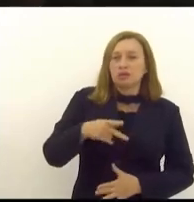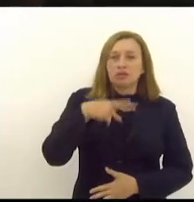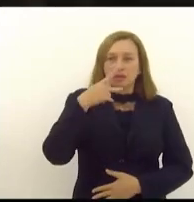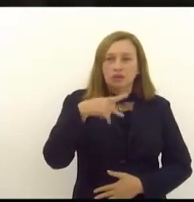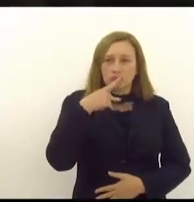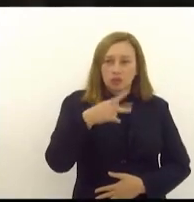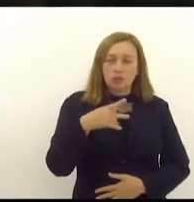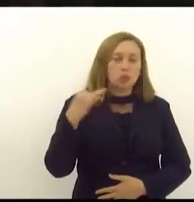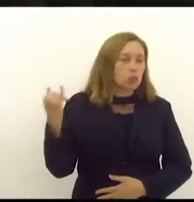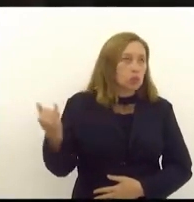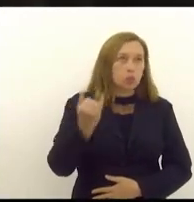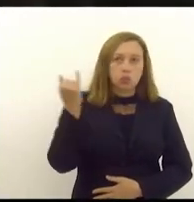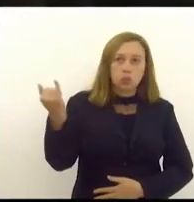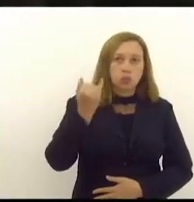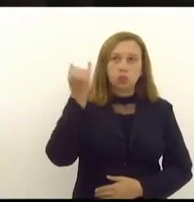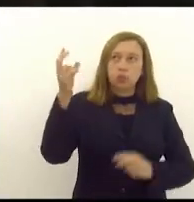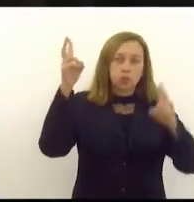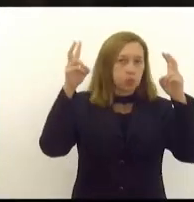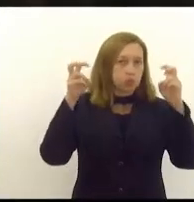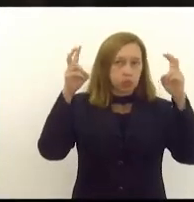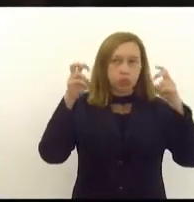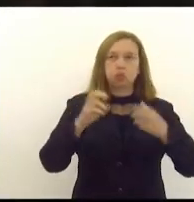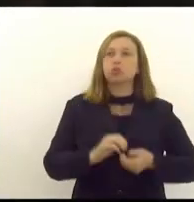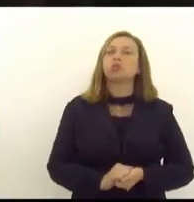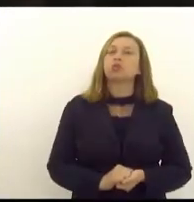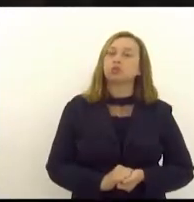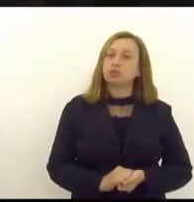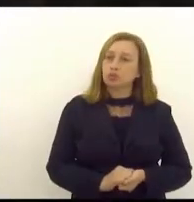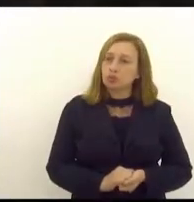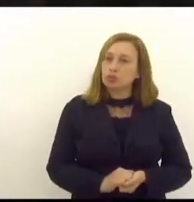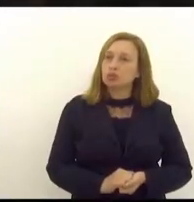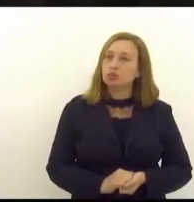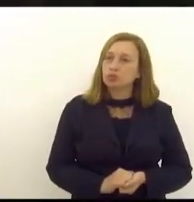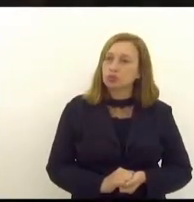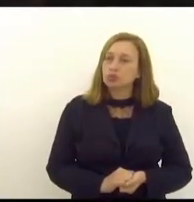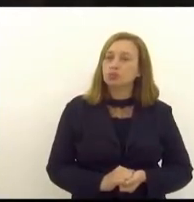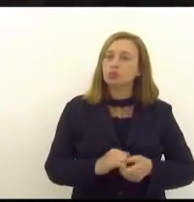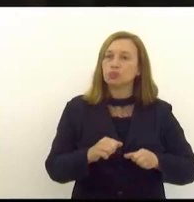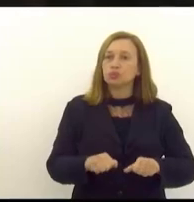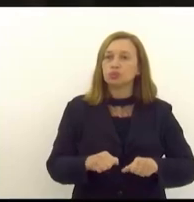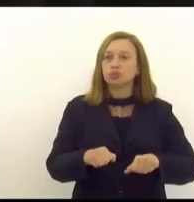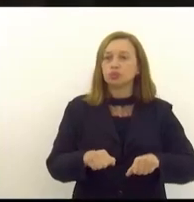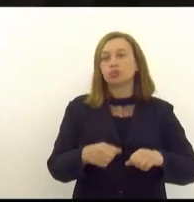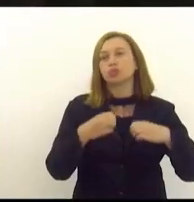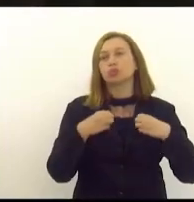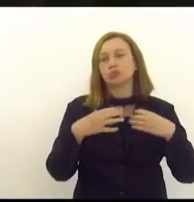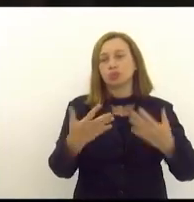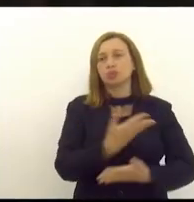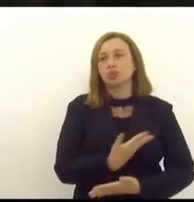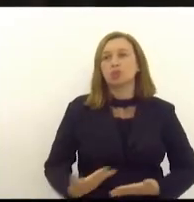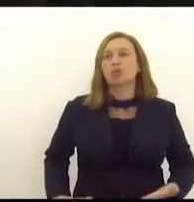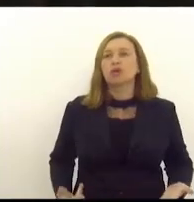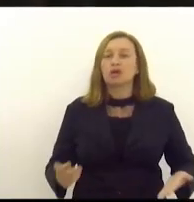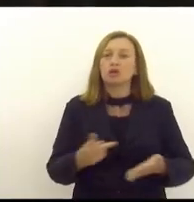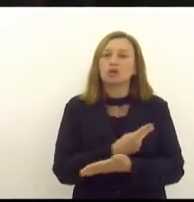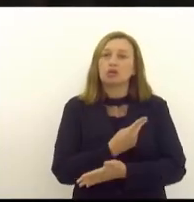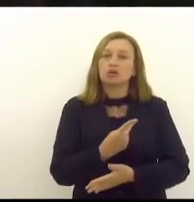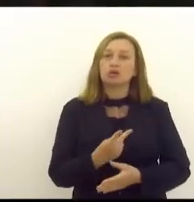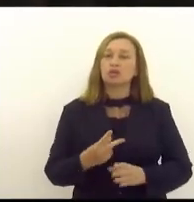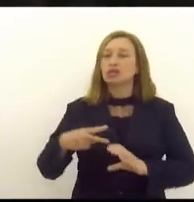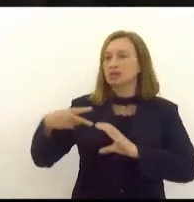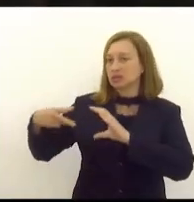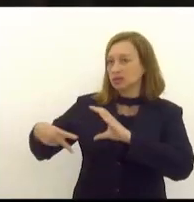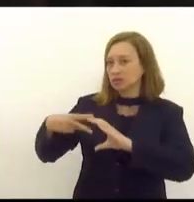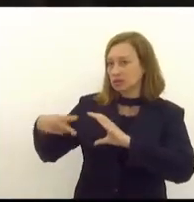de um importante tema que foi objeto da audiência pública que aconteceu na Câmara de